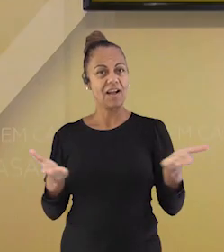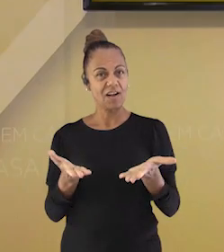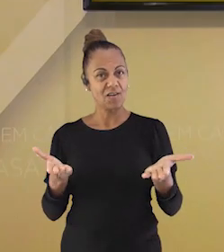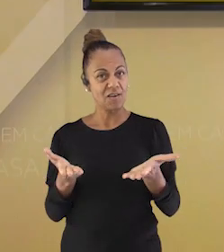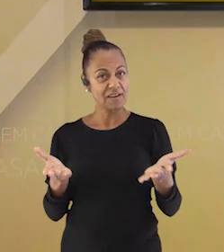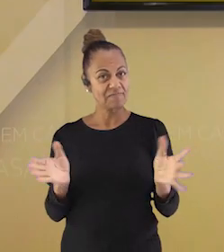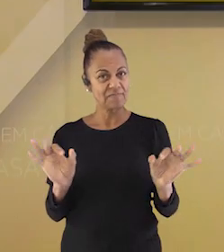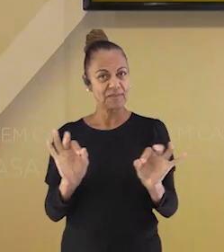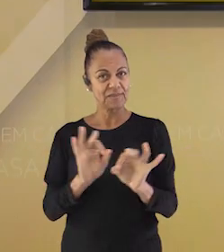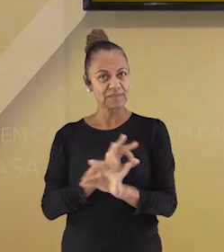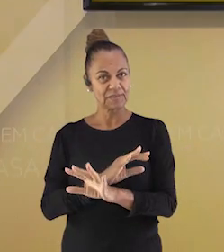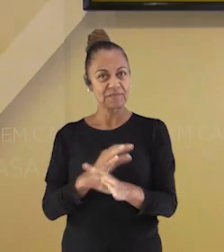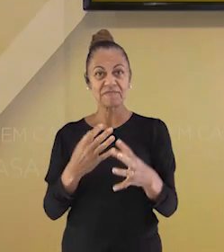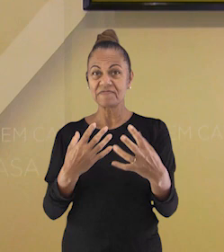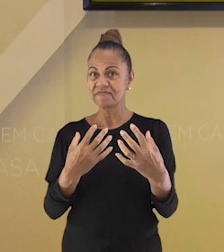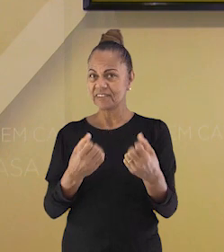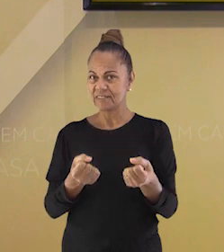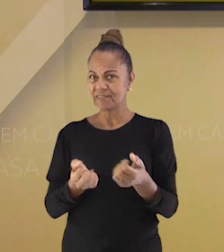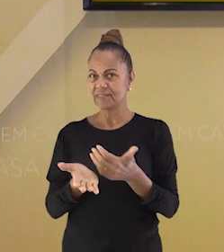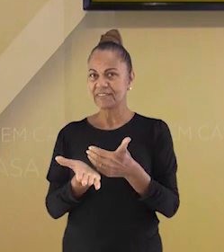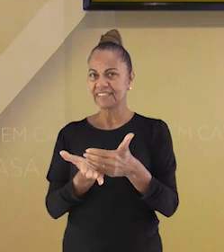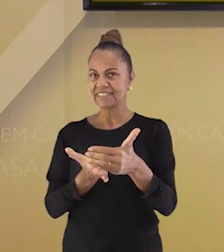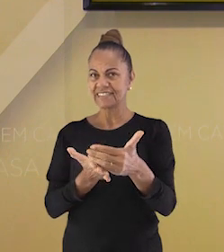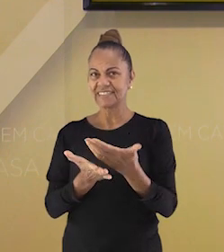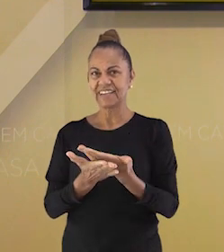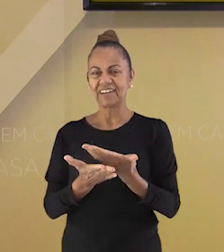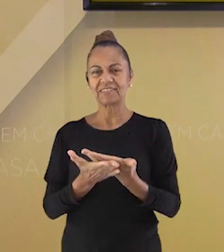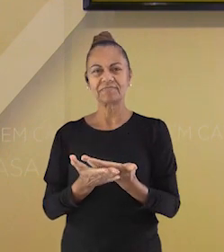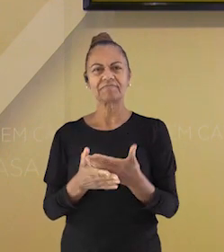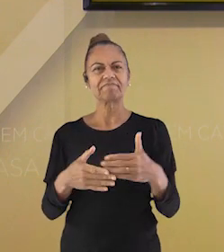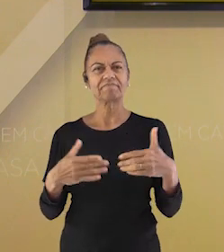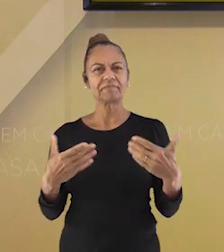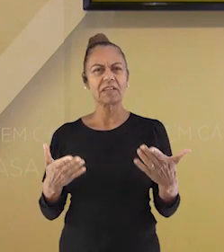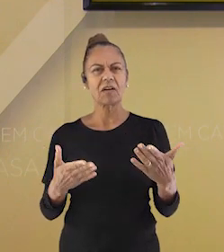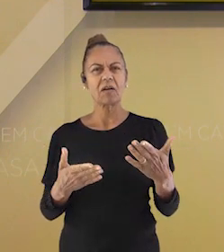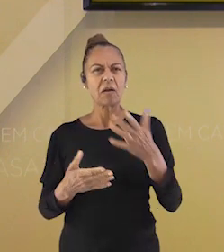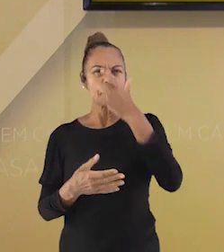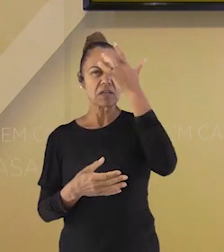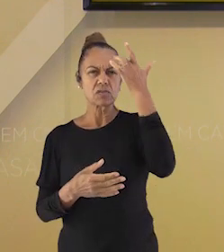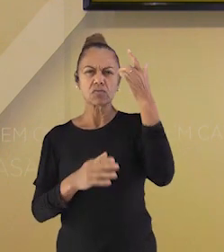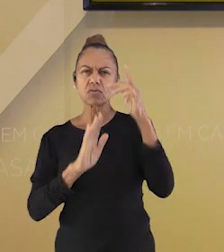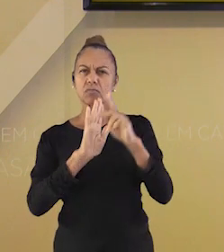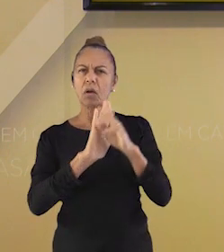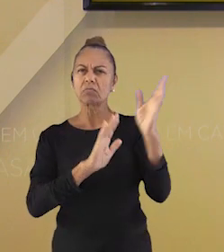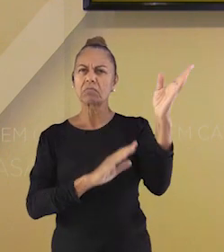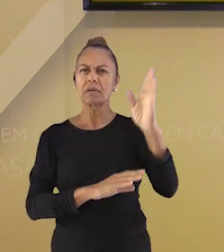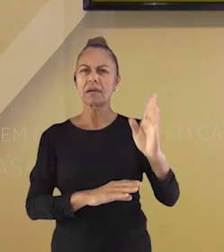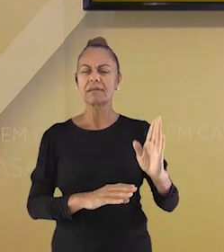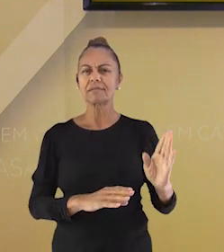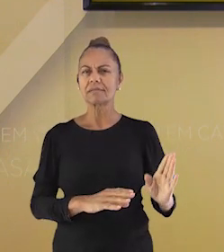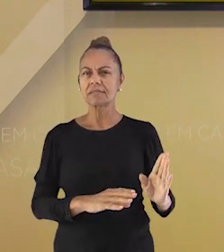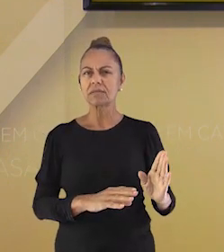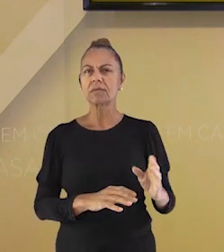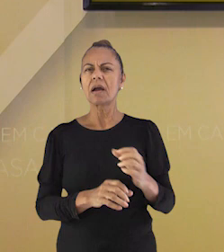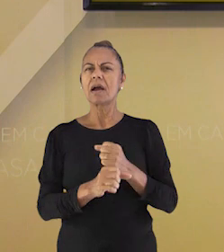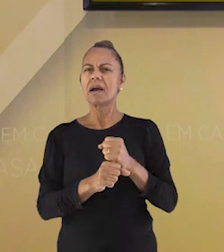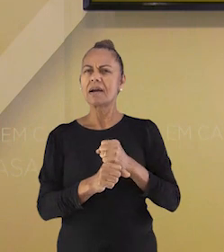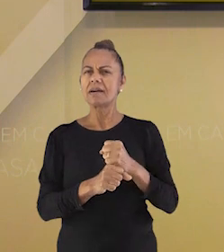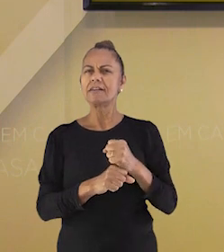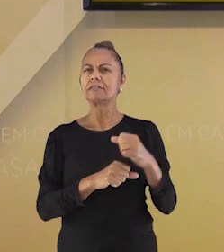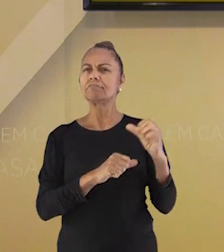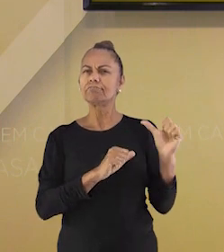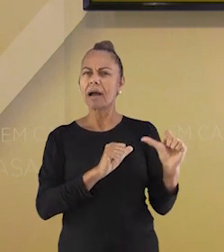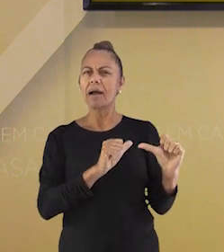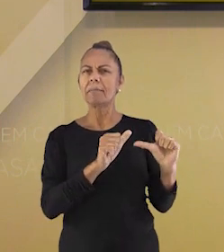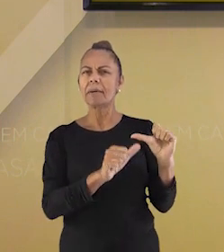Agora sim, tudo pronto, então vamos começar. Os hábitos alimentares dos brasileiros modificaram ano após